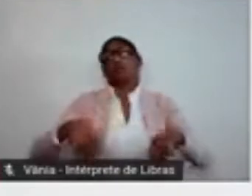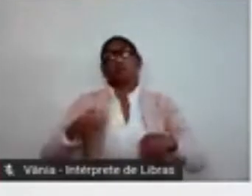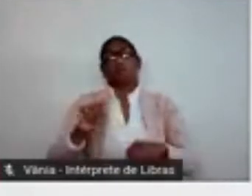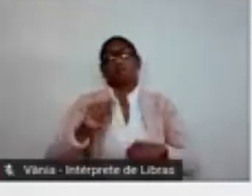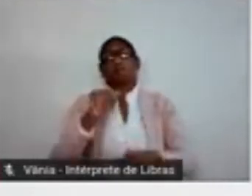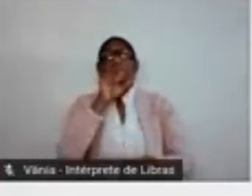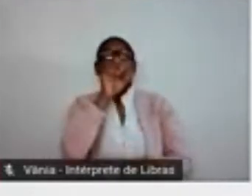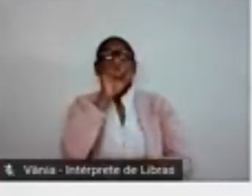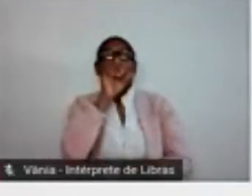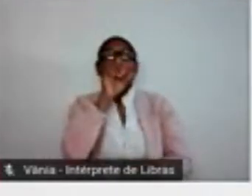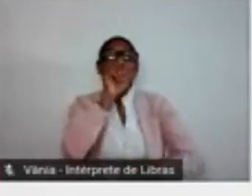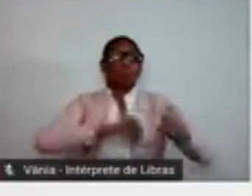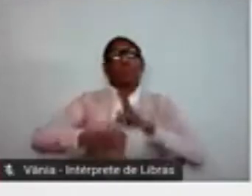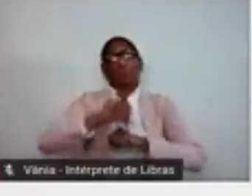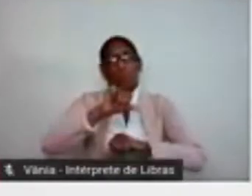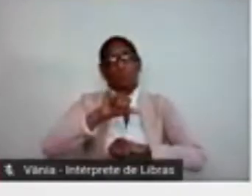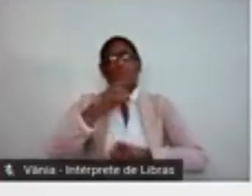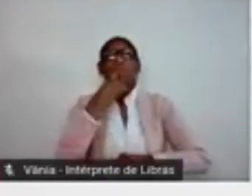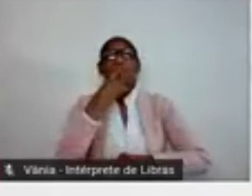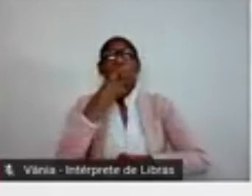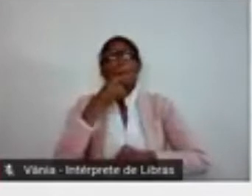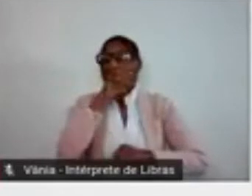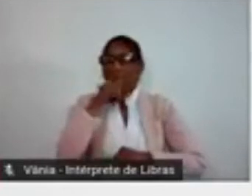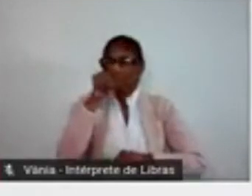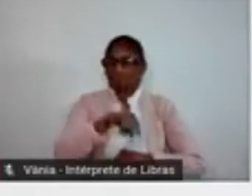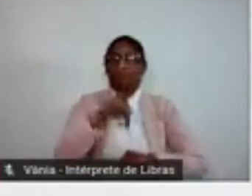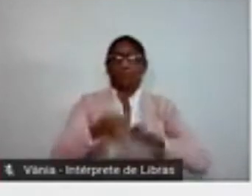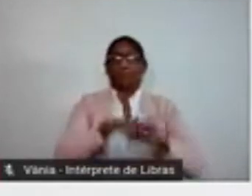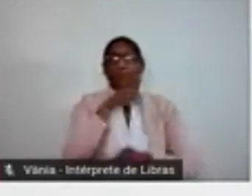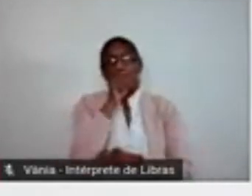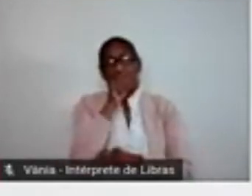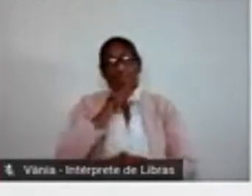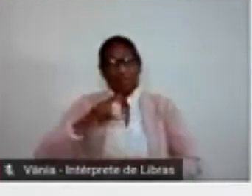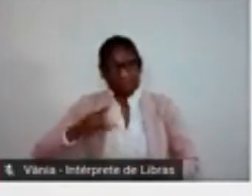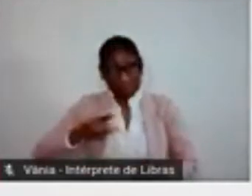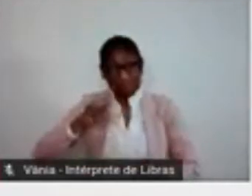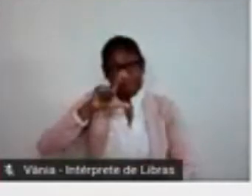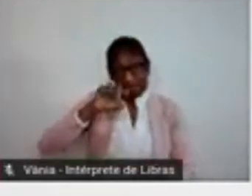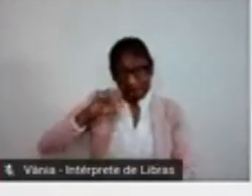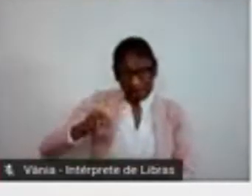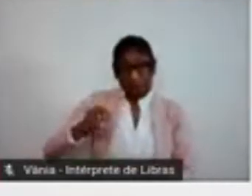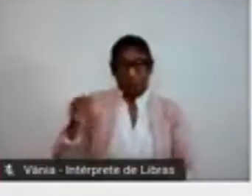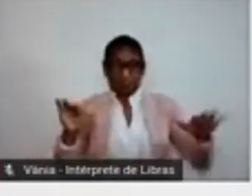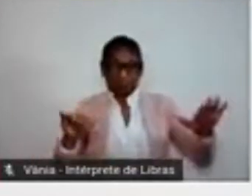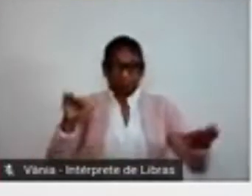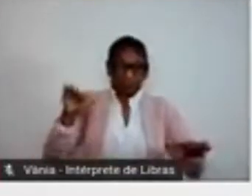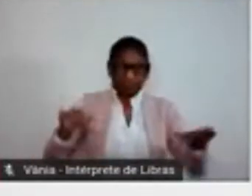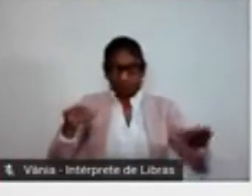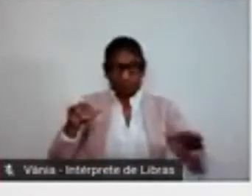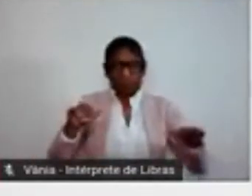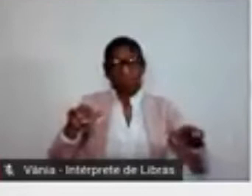bandeira vermelha quando há um aumento de disponibilidade, os dados estão estabilizados, há uma